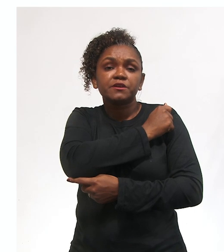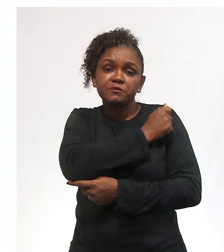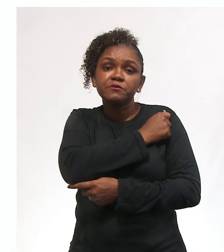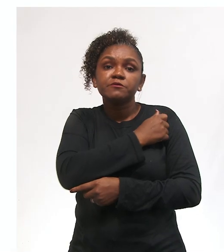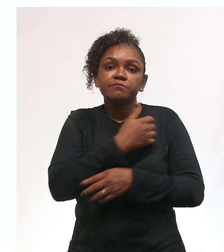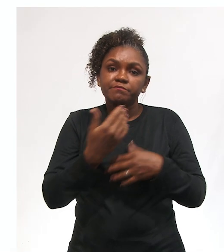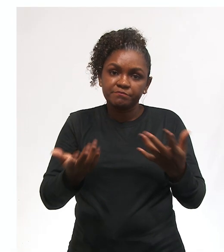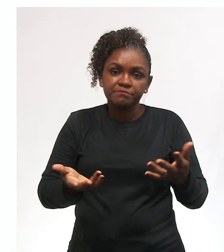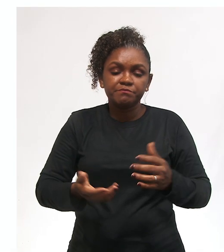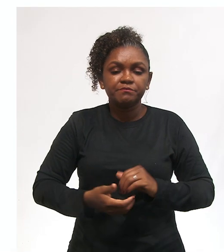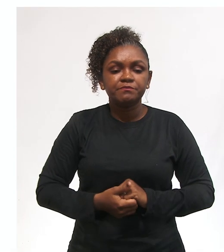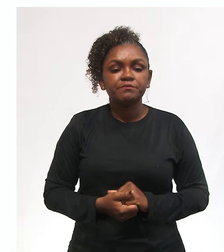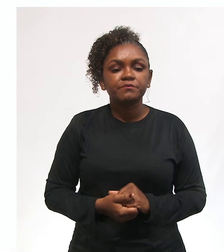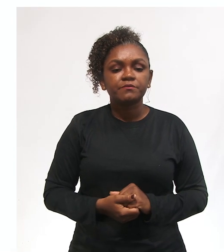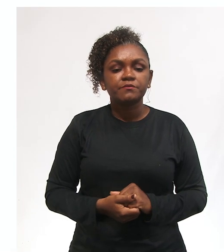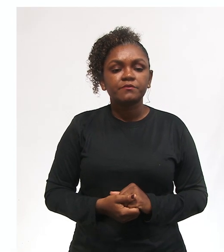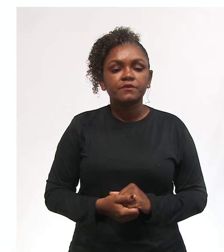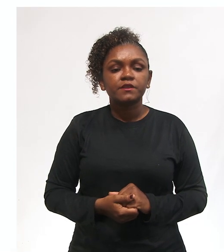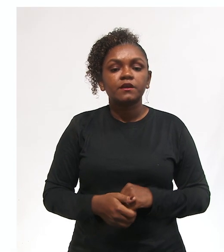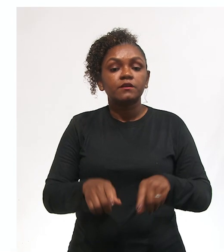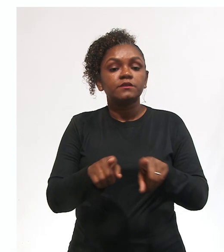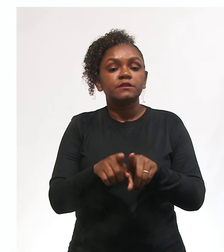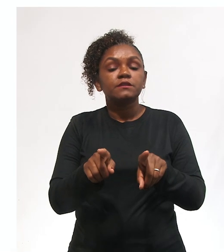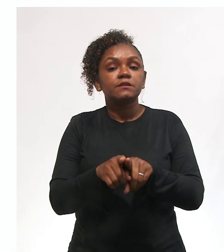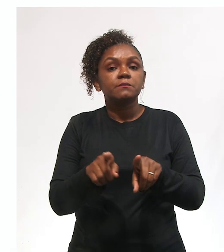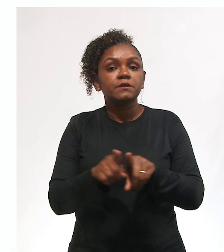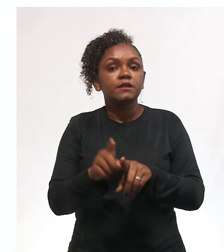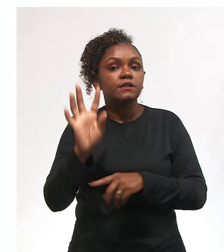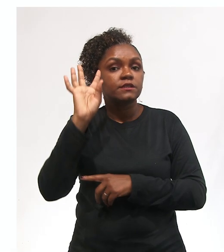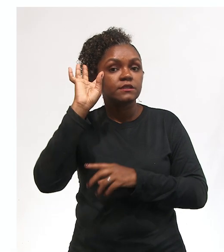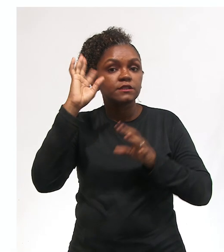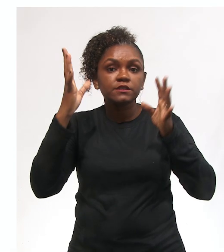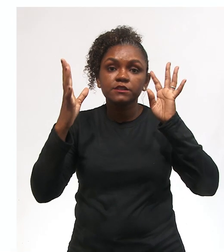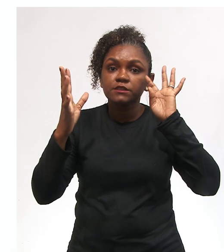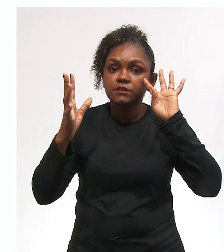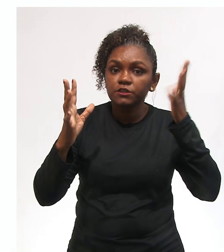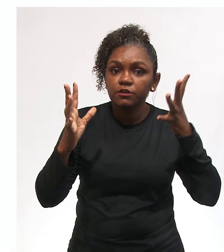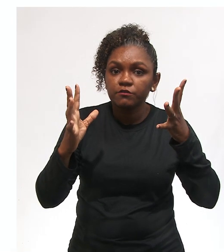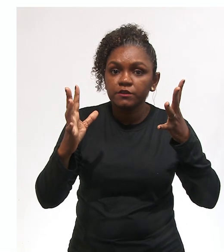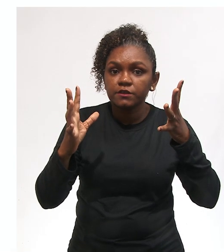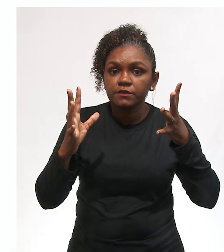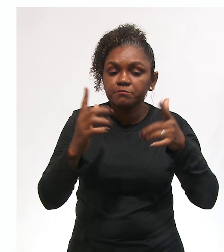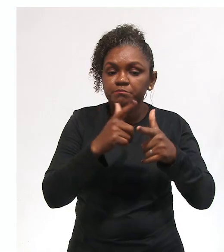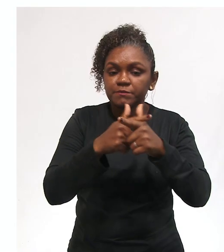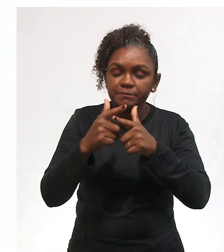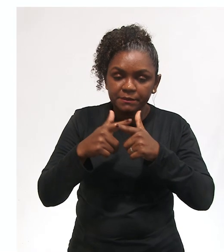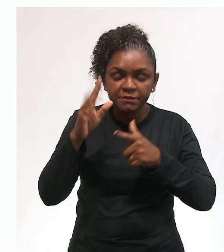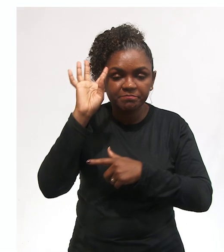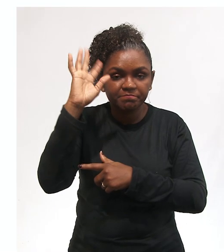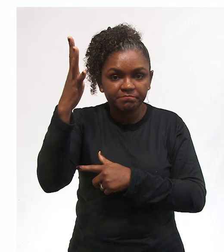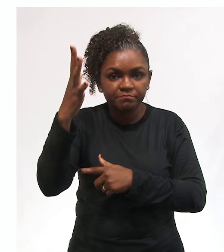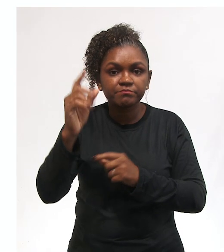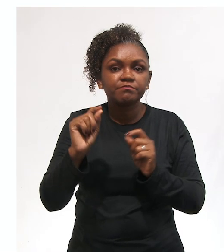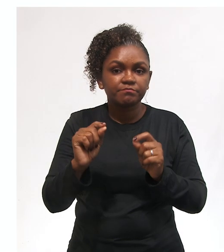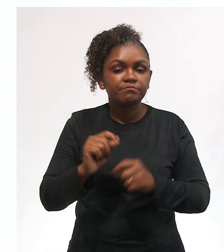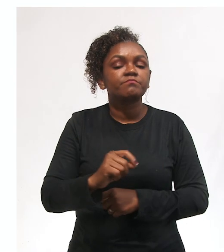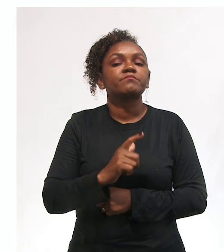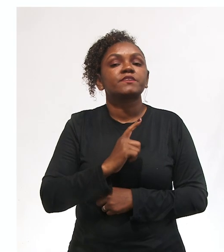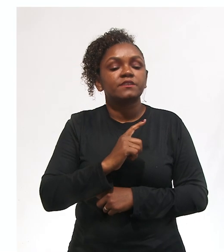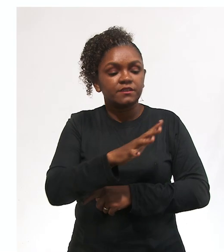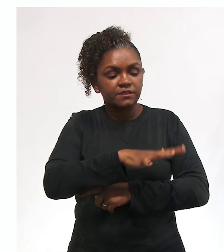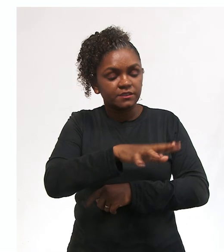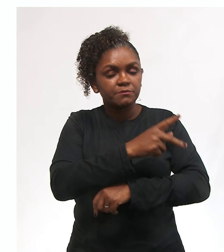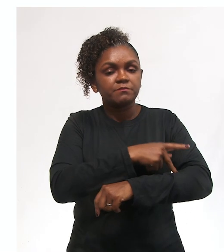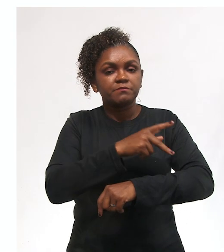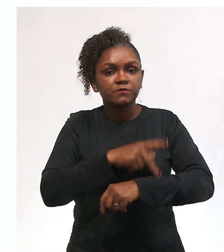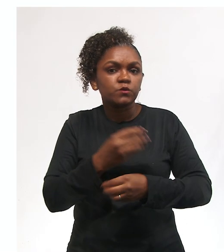teoria e para a prática. Né? Resolução de problemas, que isso aí, como eu já estou dando exemplo direto, a gente traz aí na